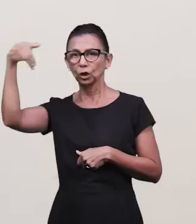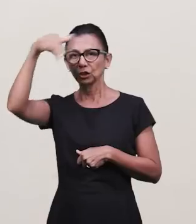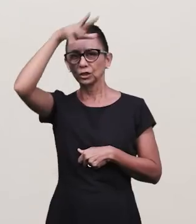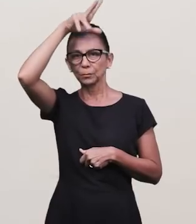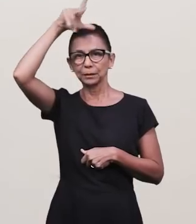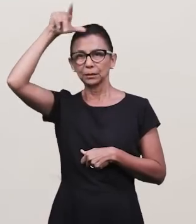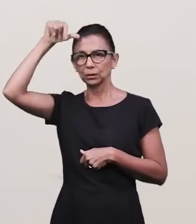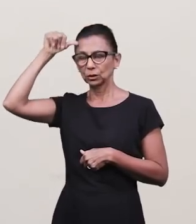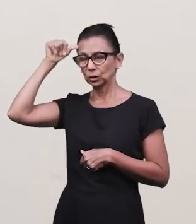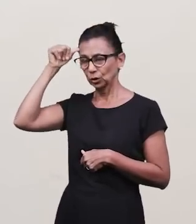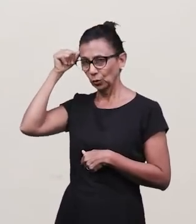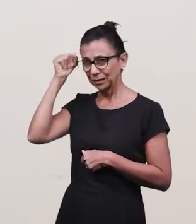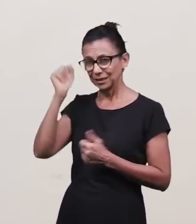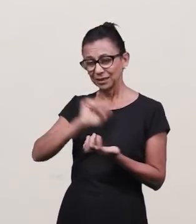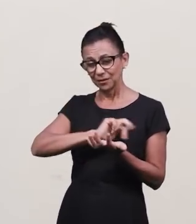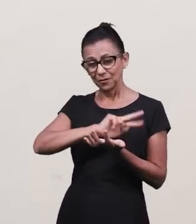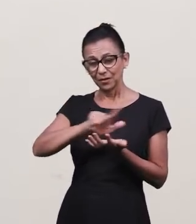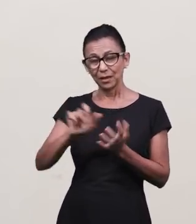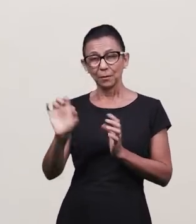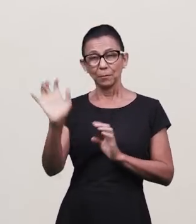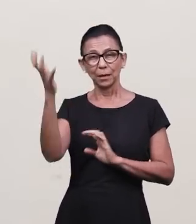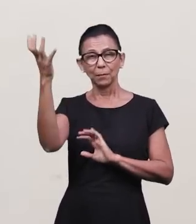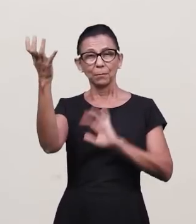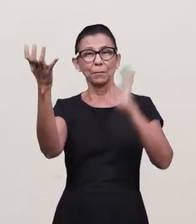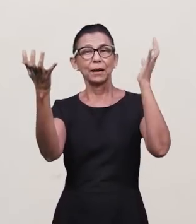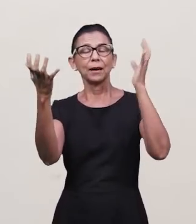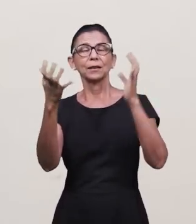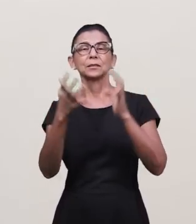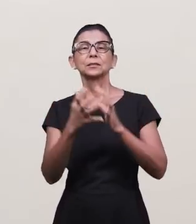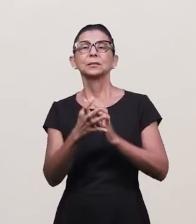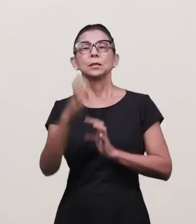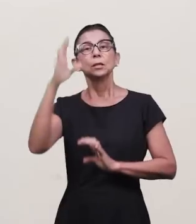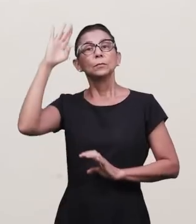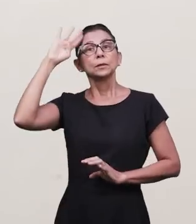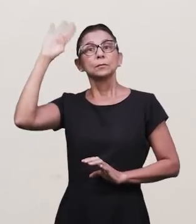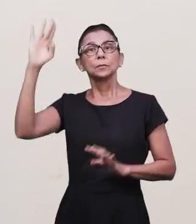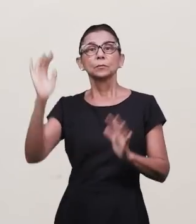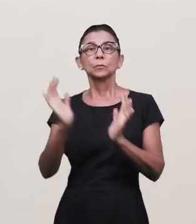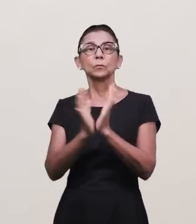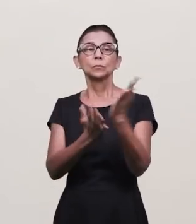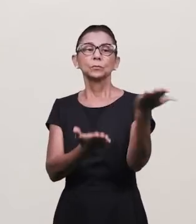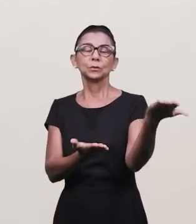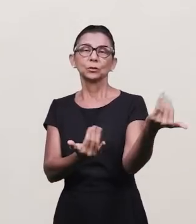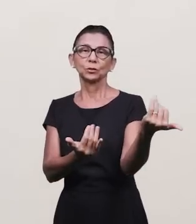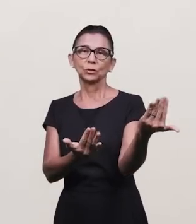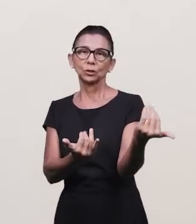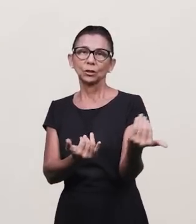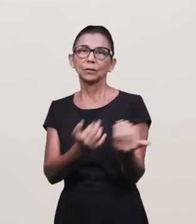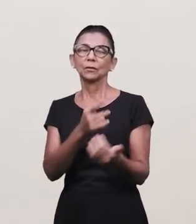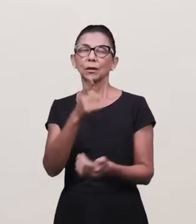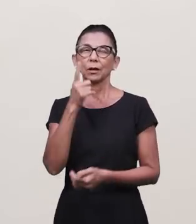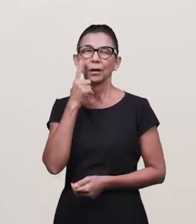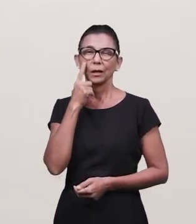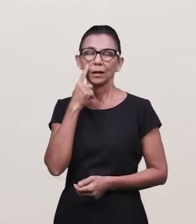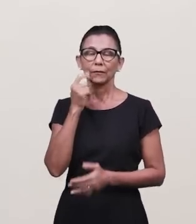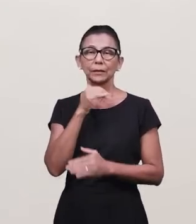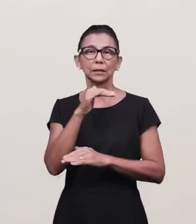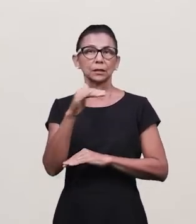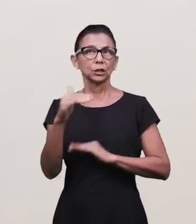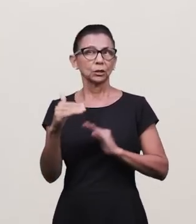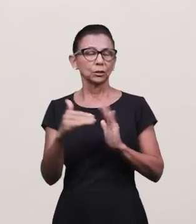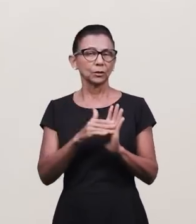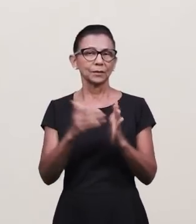amazônica, onde ali teve vários eventos, principalmente um evento com os jovens. E você aí vai ficar agora sabendo